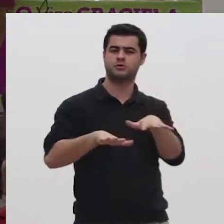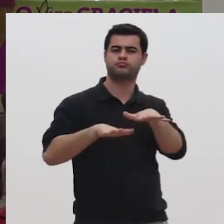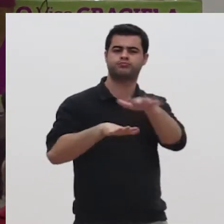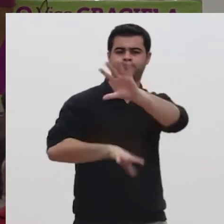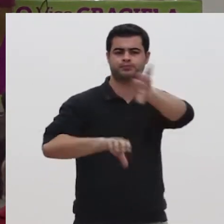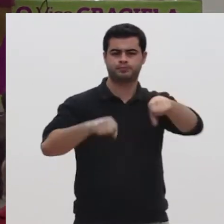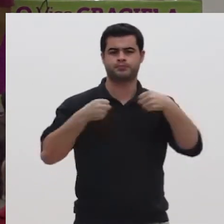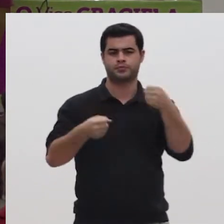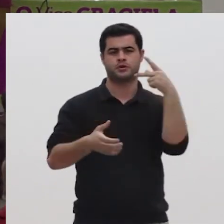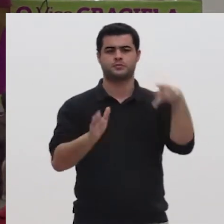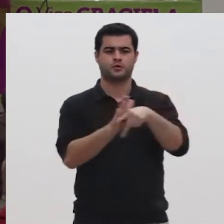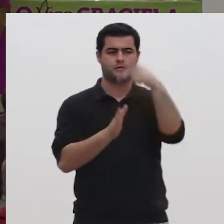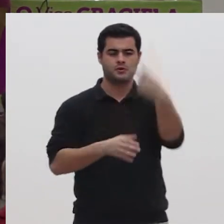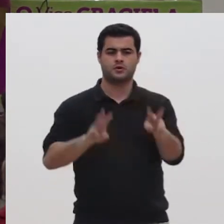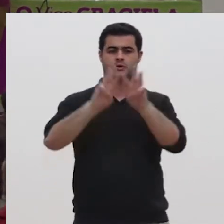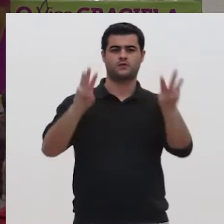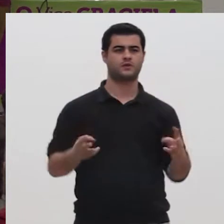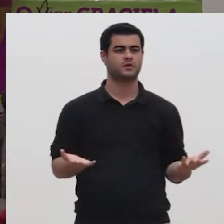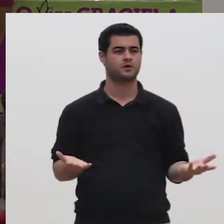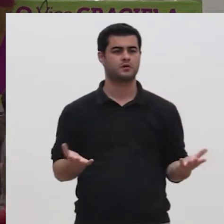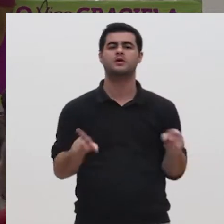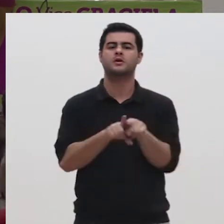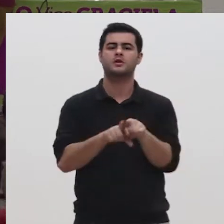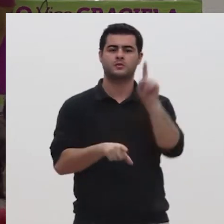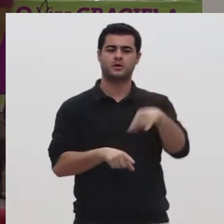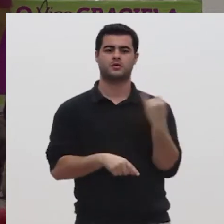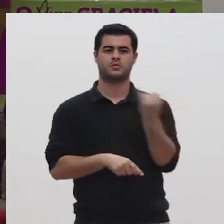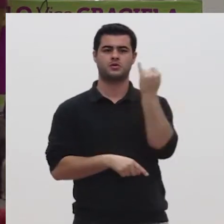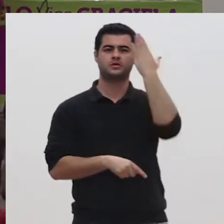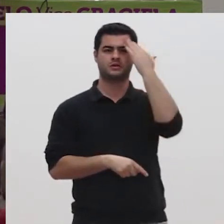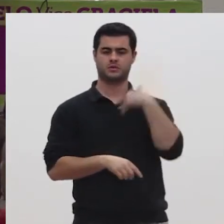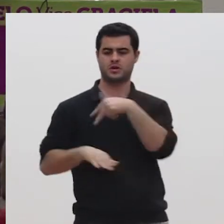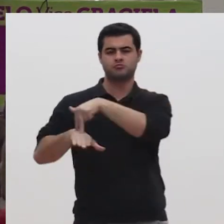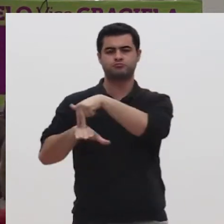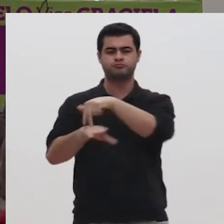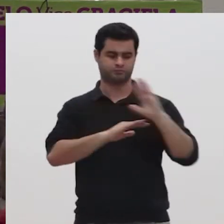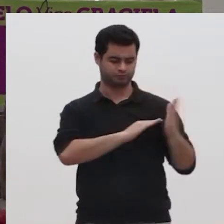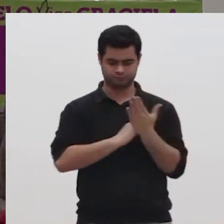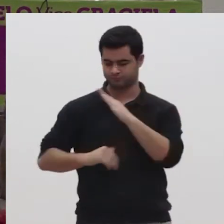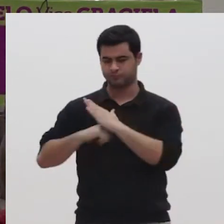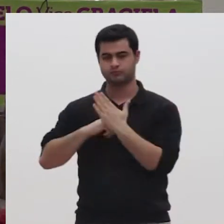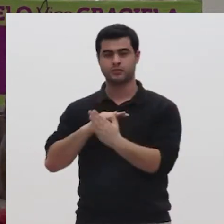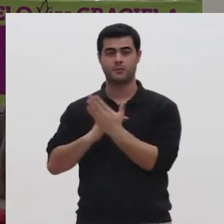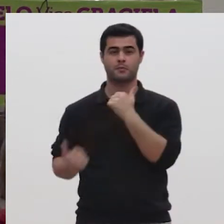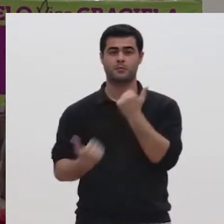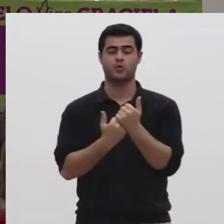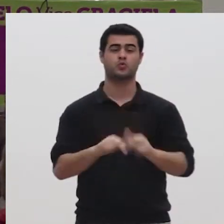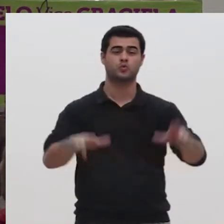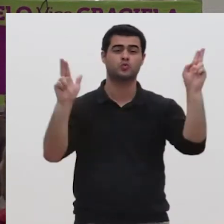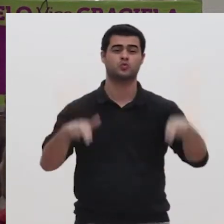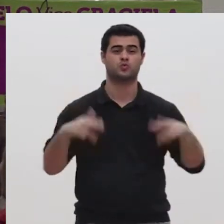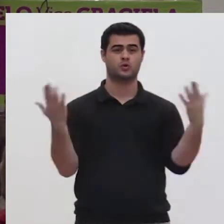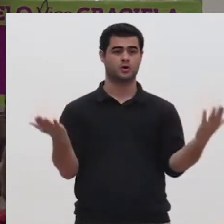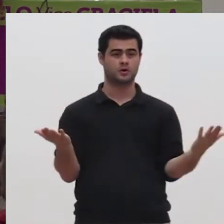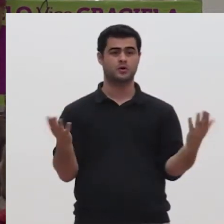Paraná. É importante dizer que os candidatos nunca estiveram do nosso lado. Então é importante que eles se posicionem contra a